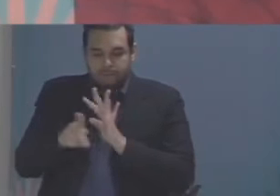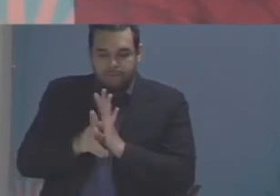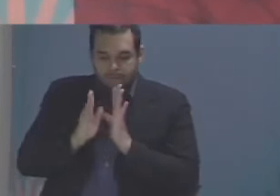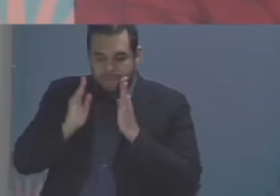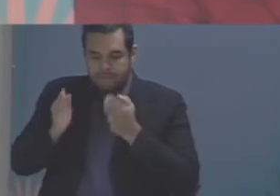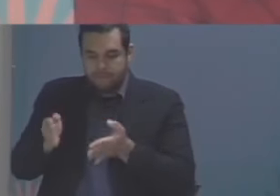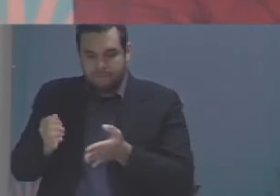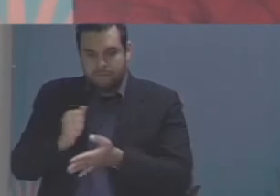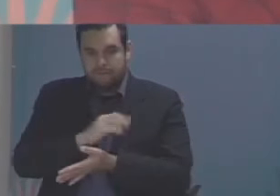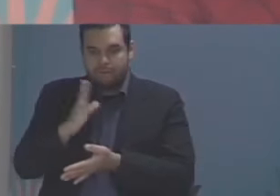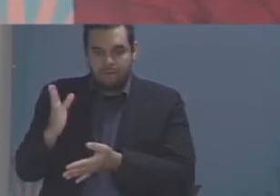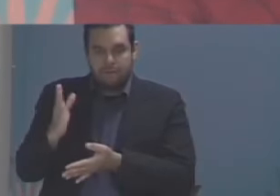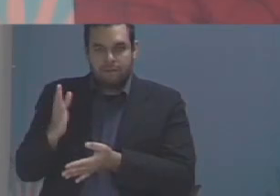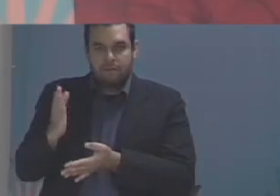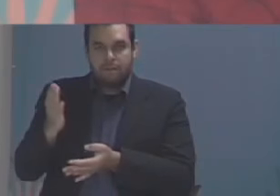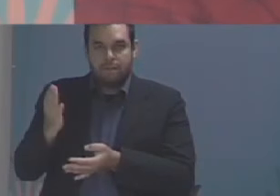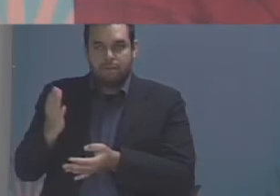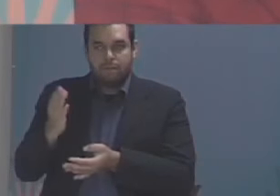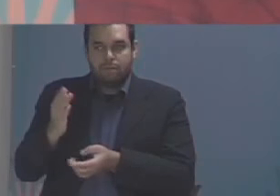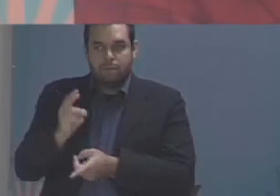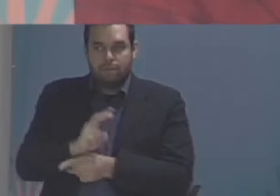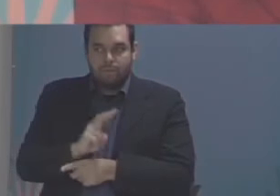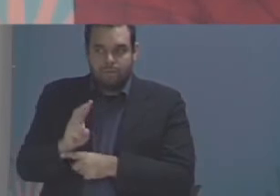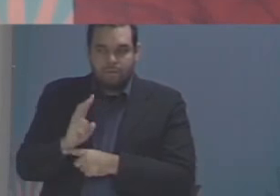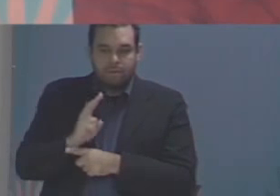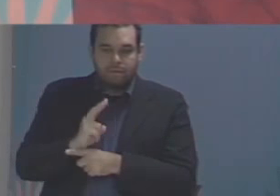especificamente, que é essa, que o cuidar é contra